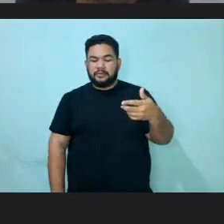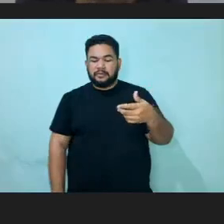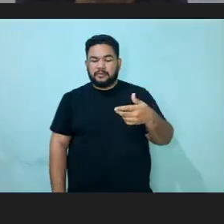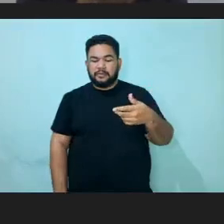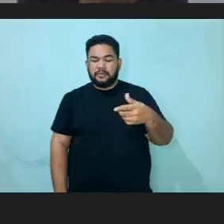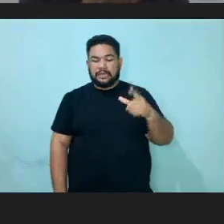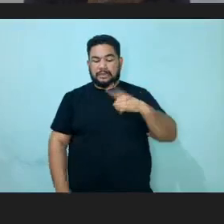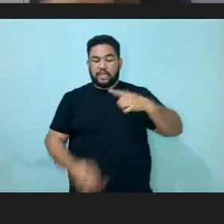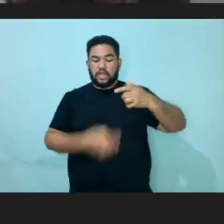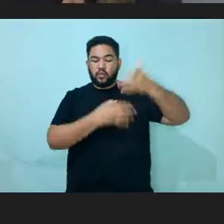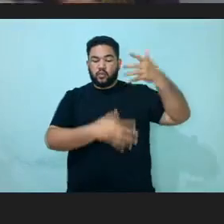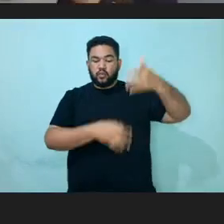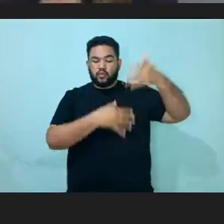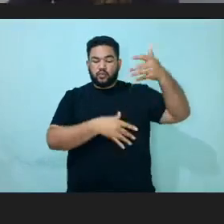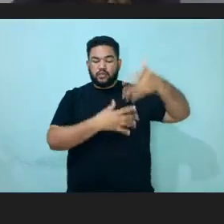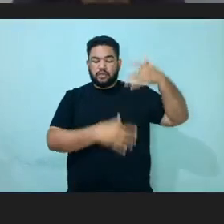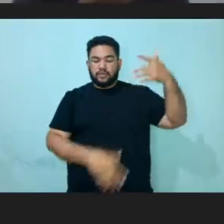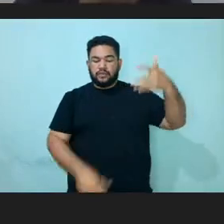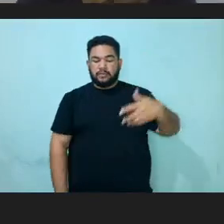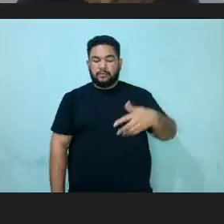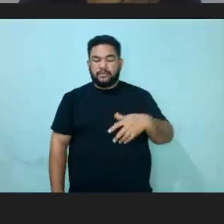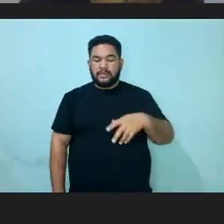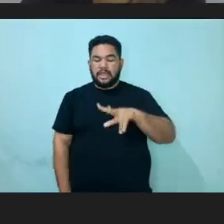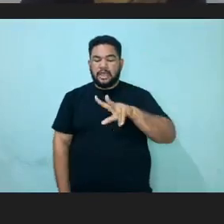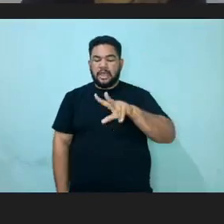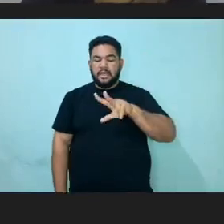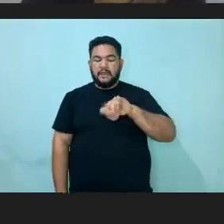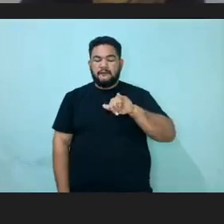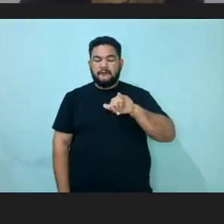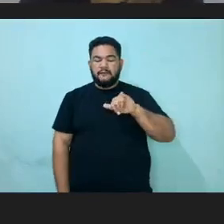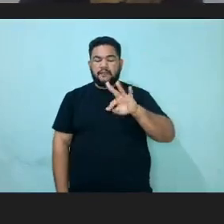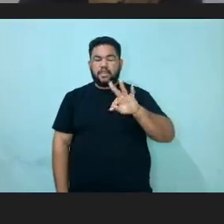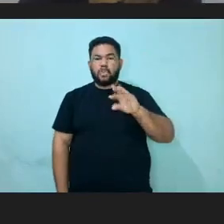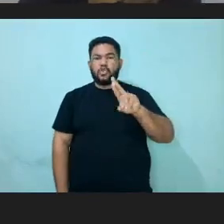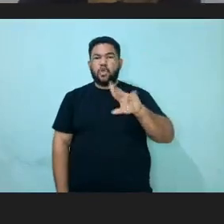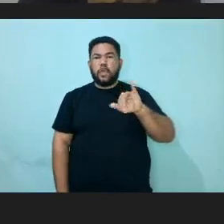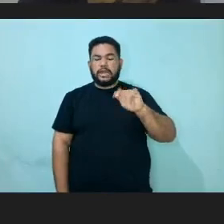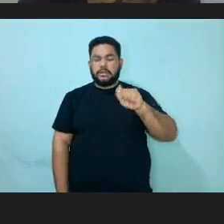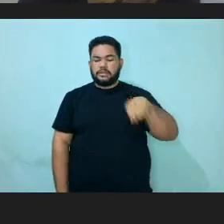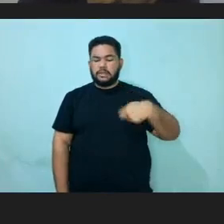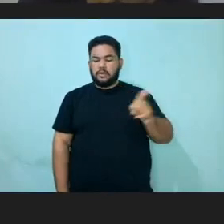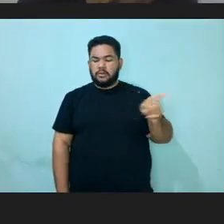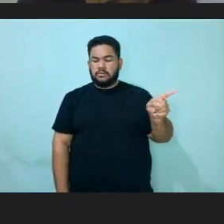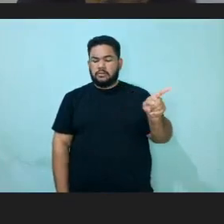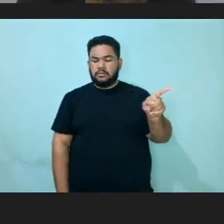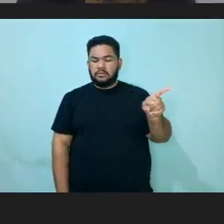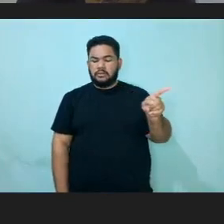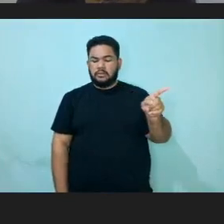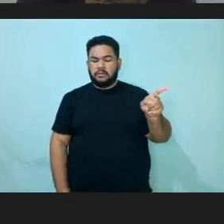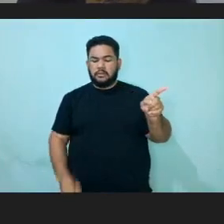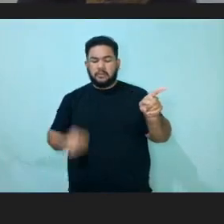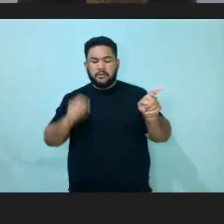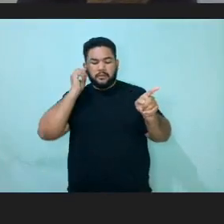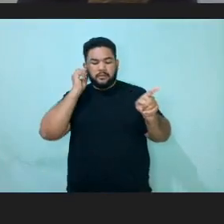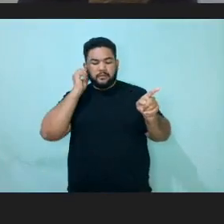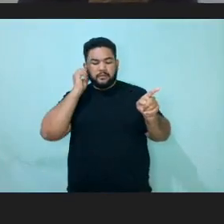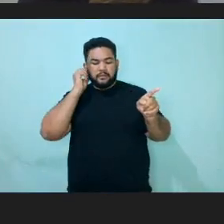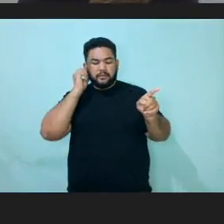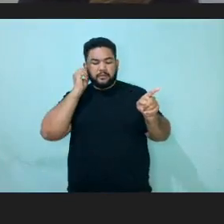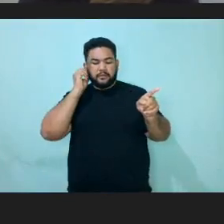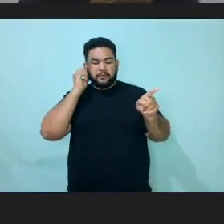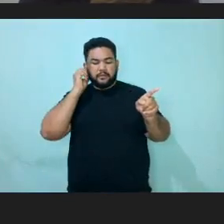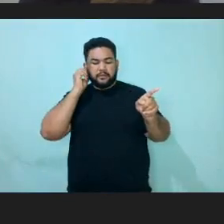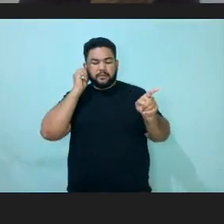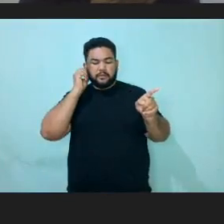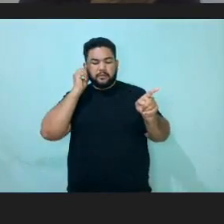no chat. A Vitória tá. Tassinara diz que tem uma pergunta. Ela Ah, pergunta tá. se ela pode fazer pergunta.